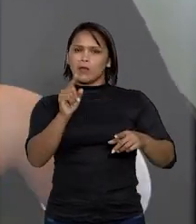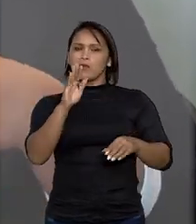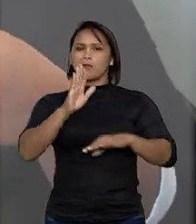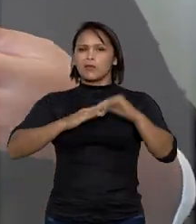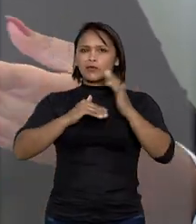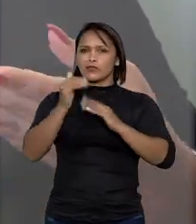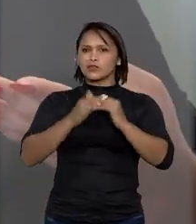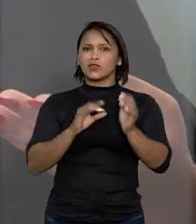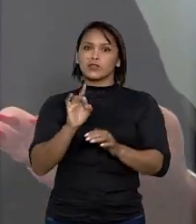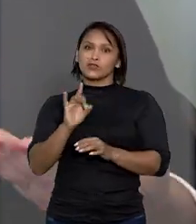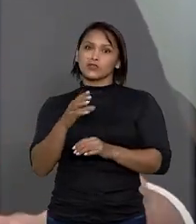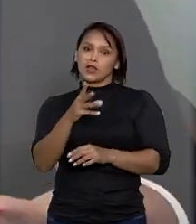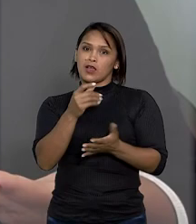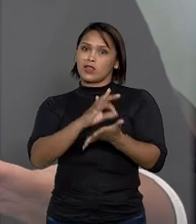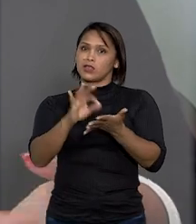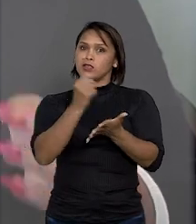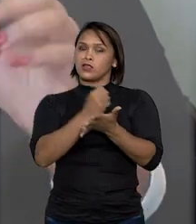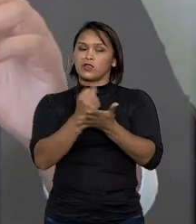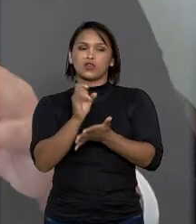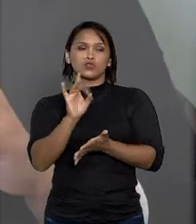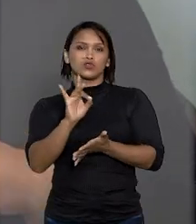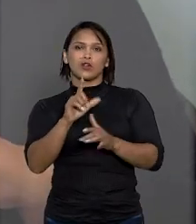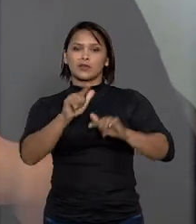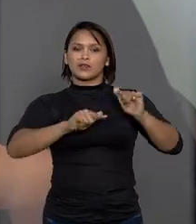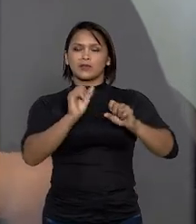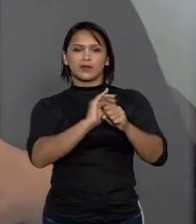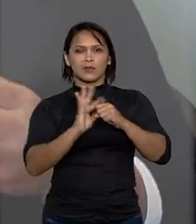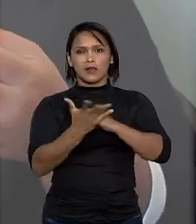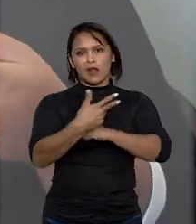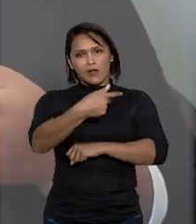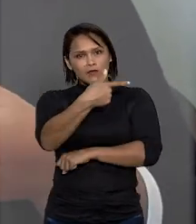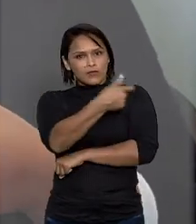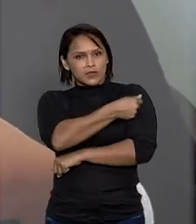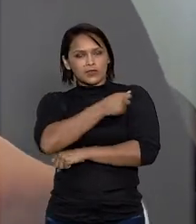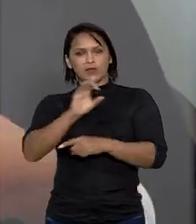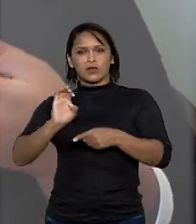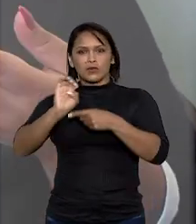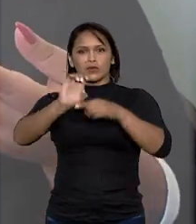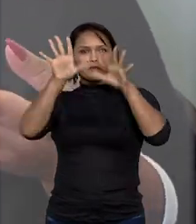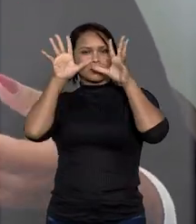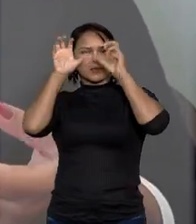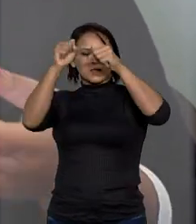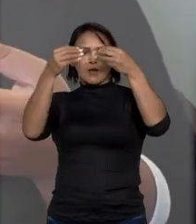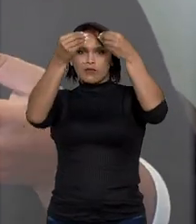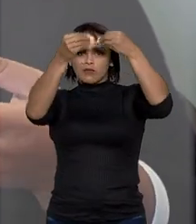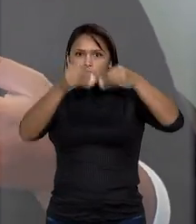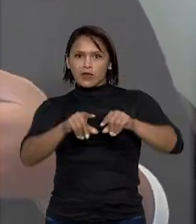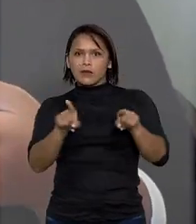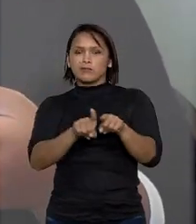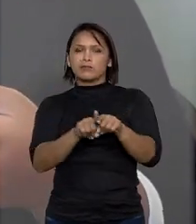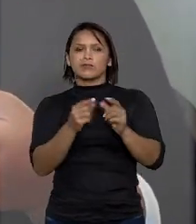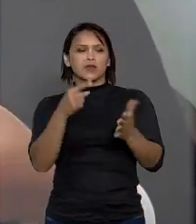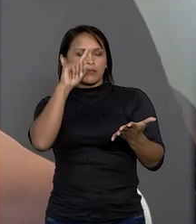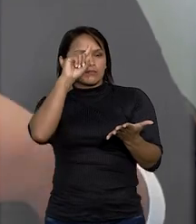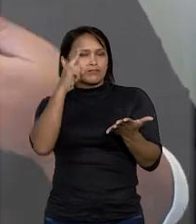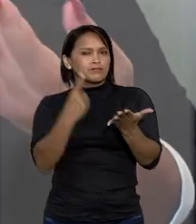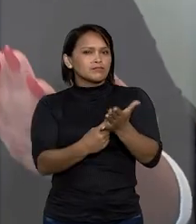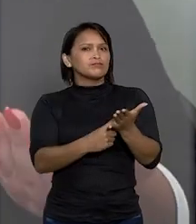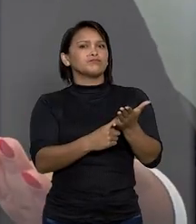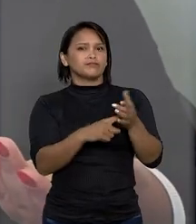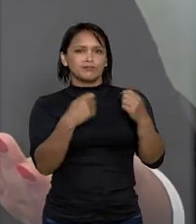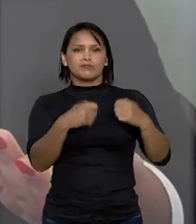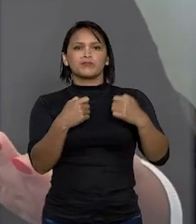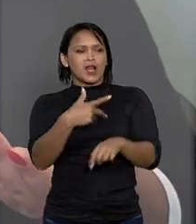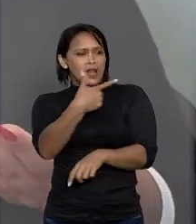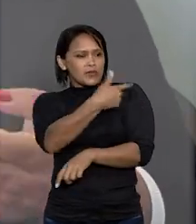contratados apenas com essa finalidade o tribunal Estadual declinou da competência alegando que a aplicação das vacinas